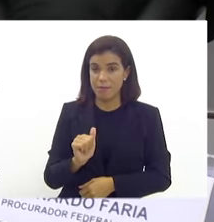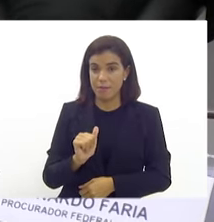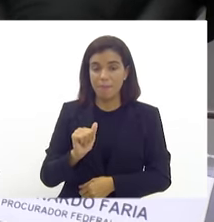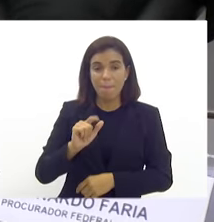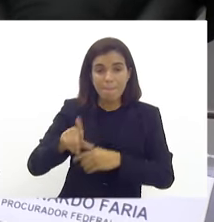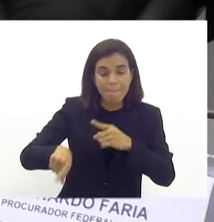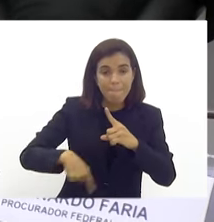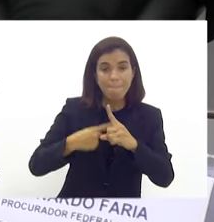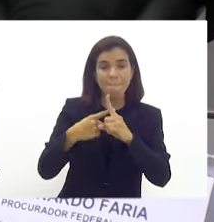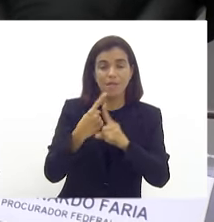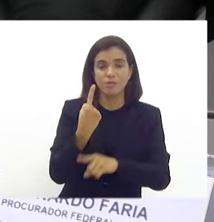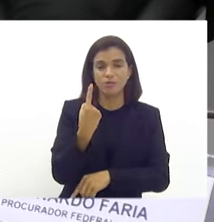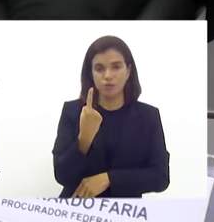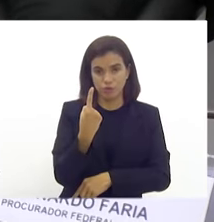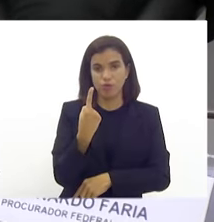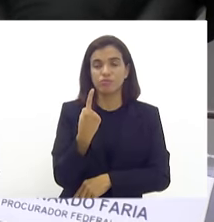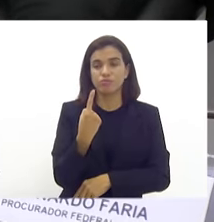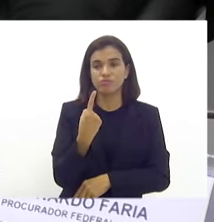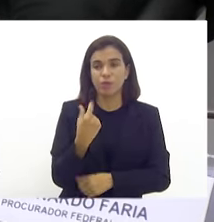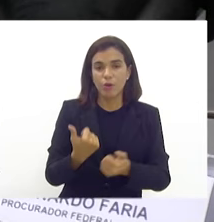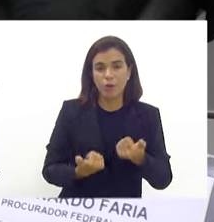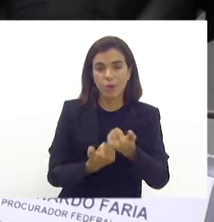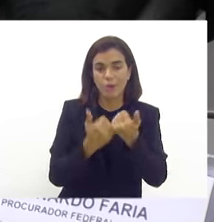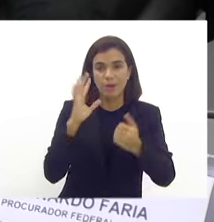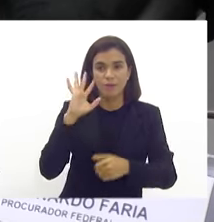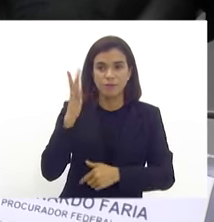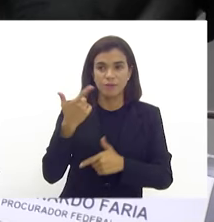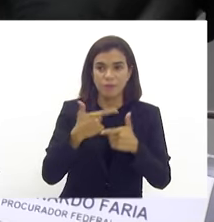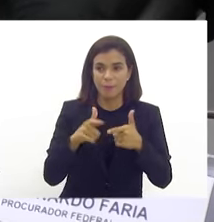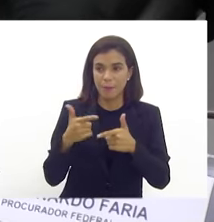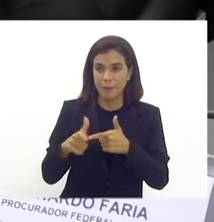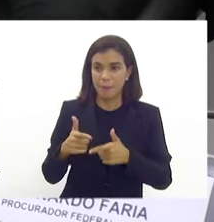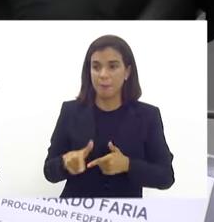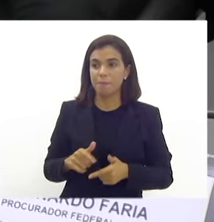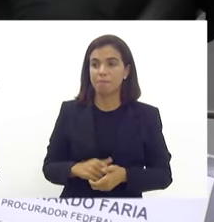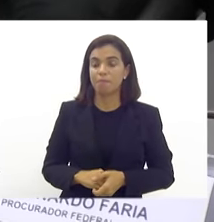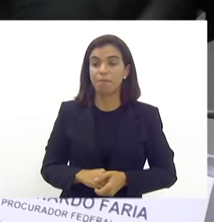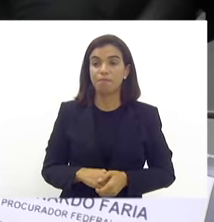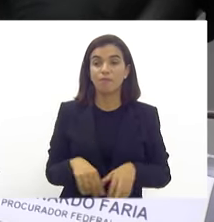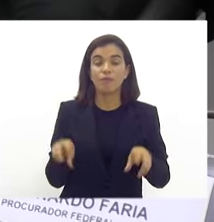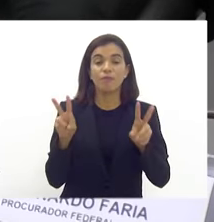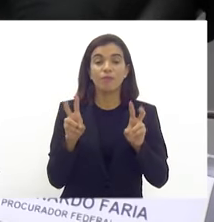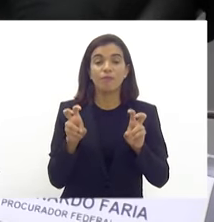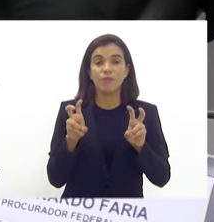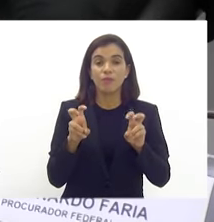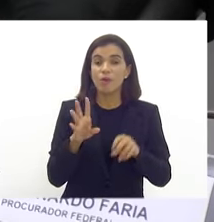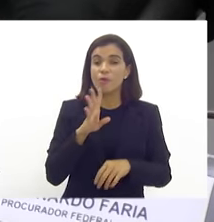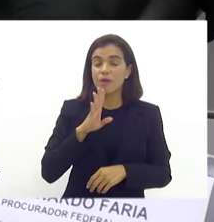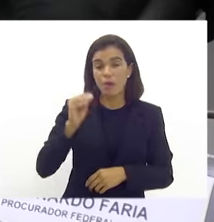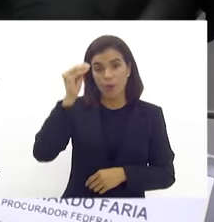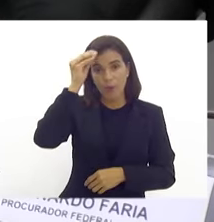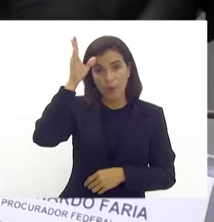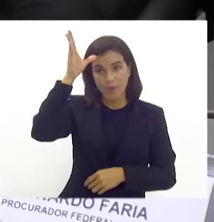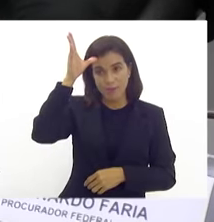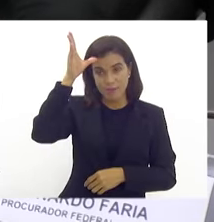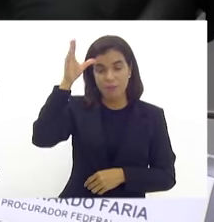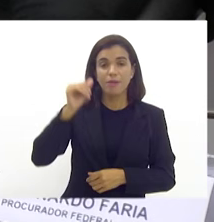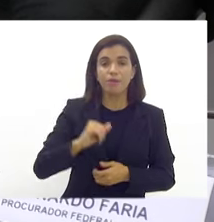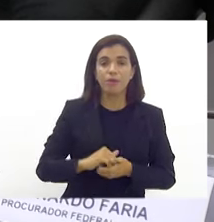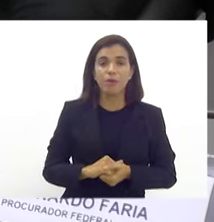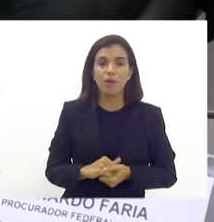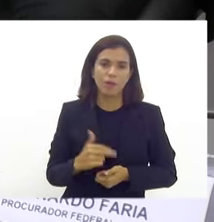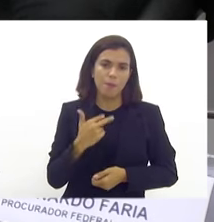cooperando na solução desse problema eh bom com relação ao conhecimento eu não posso